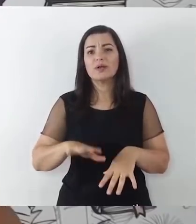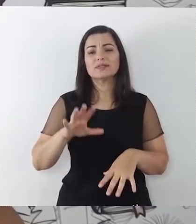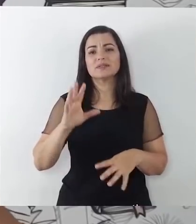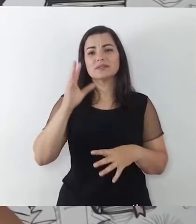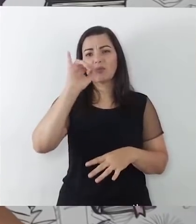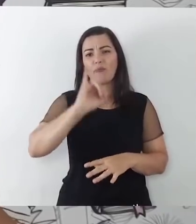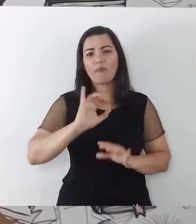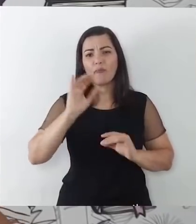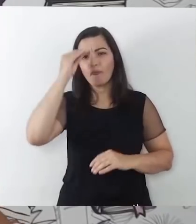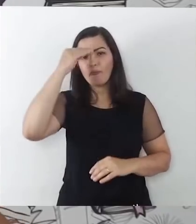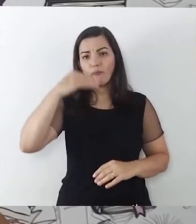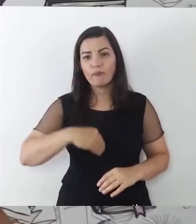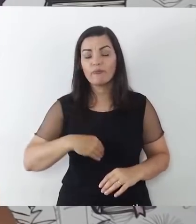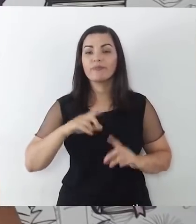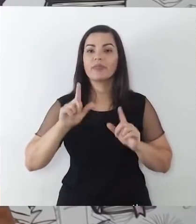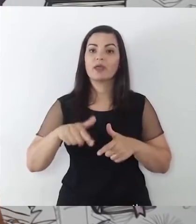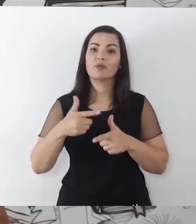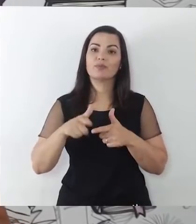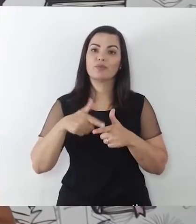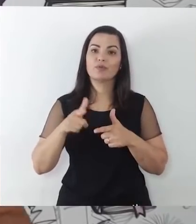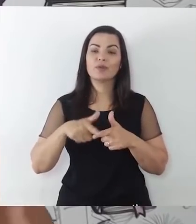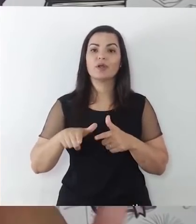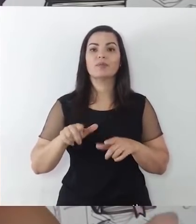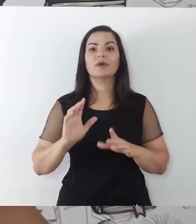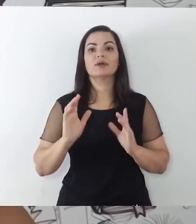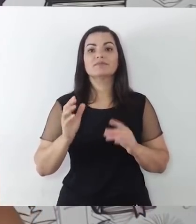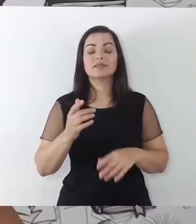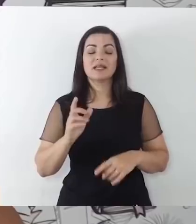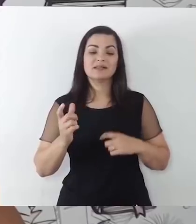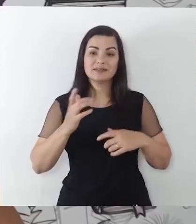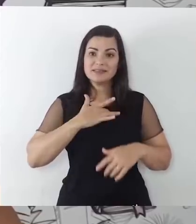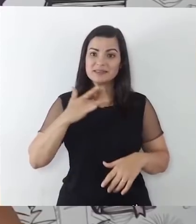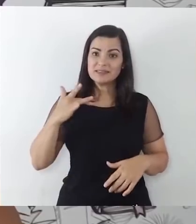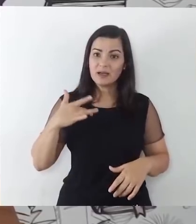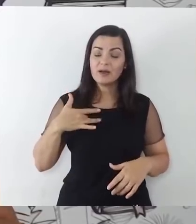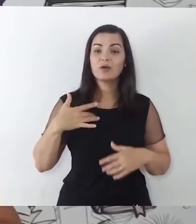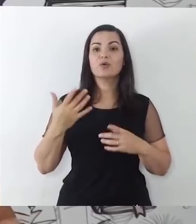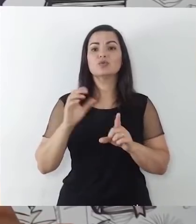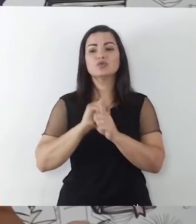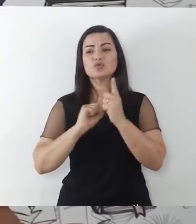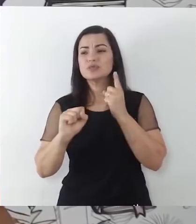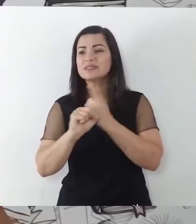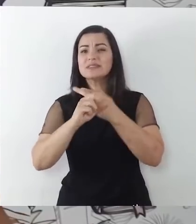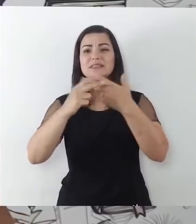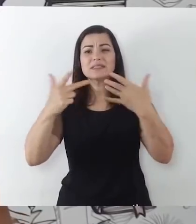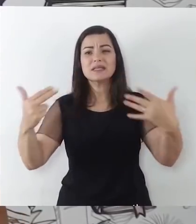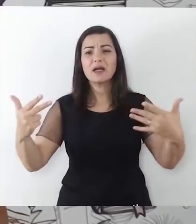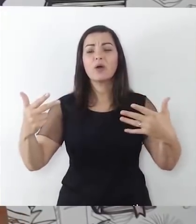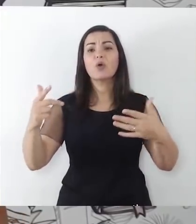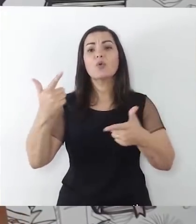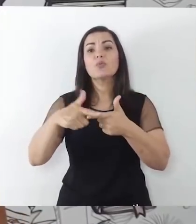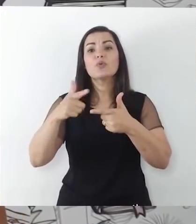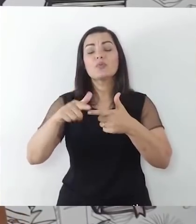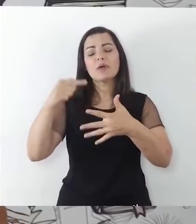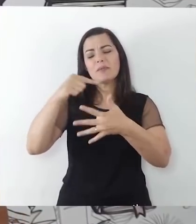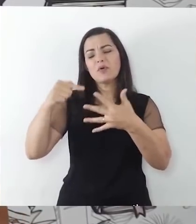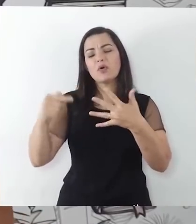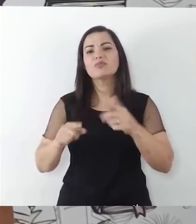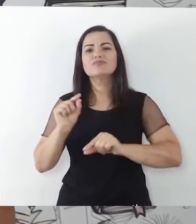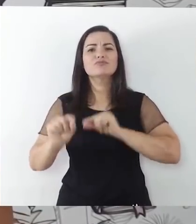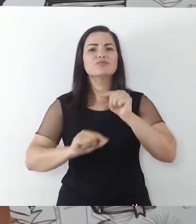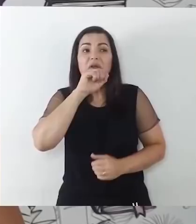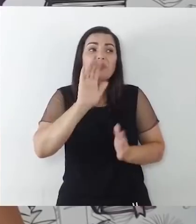pessoa desnutrida, ela não tem todas essas vitaminas, sais minerais, todos os nutrientes que nos ajudam